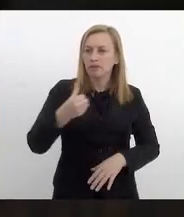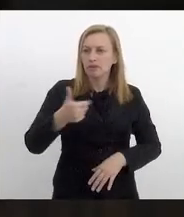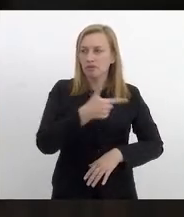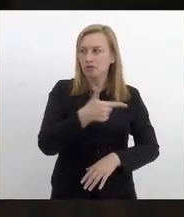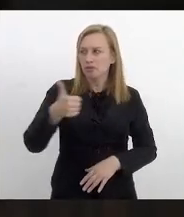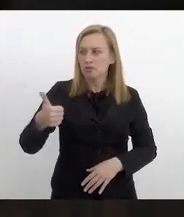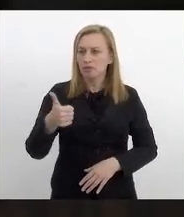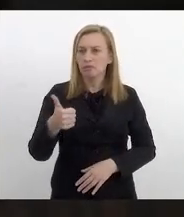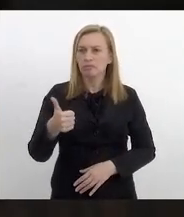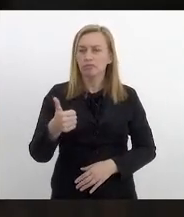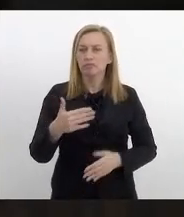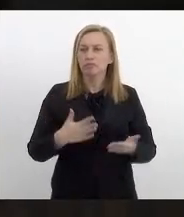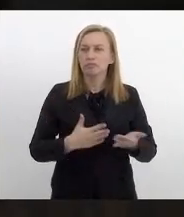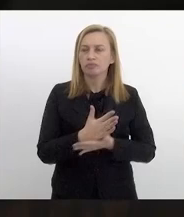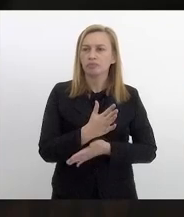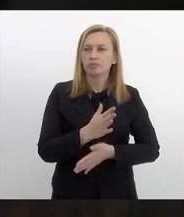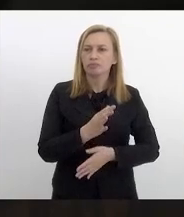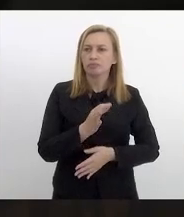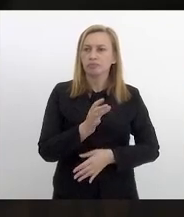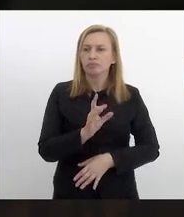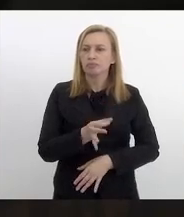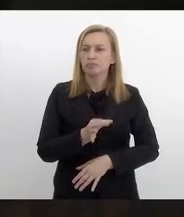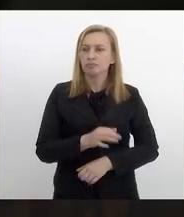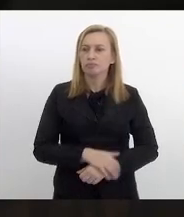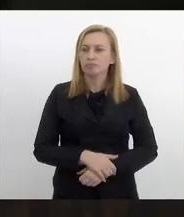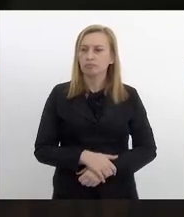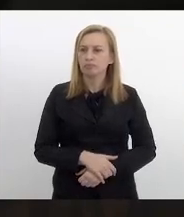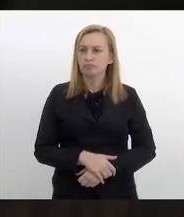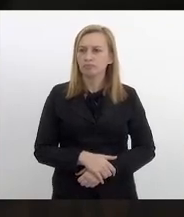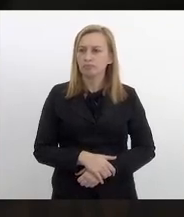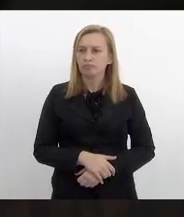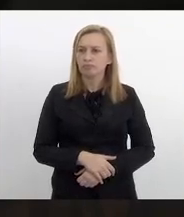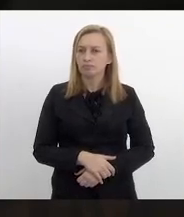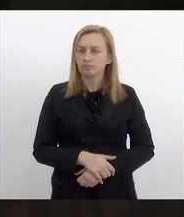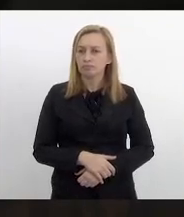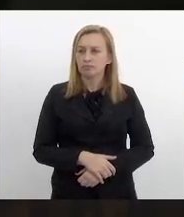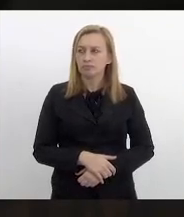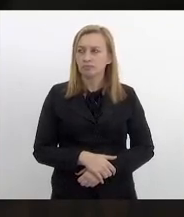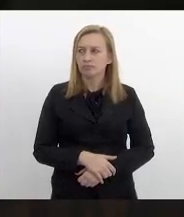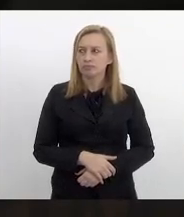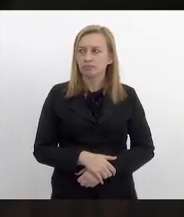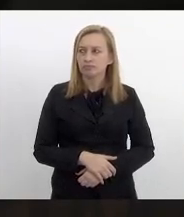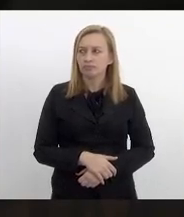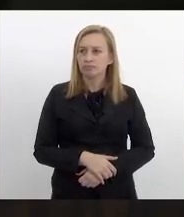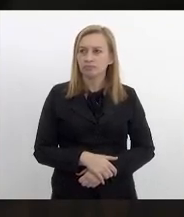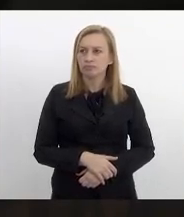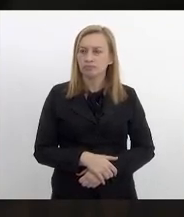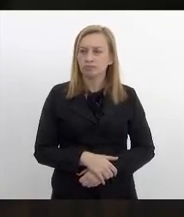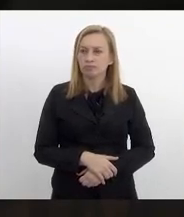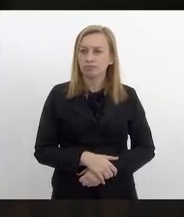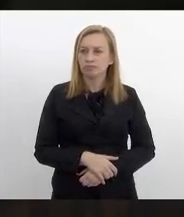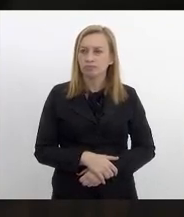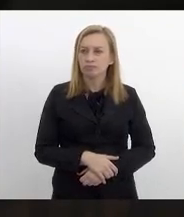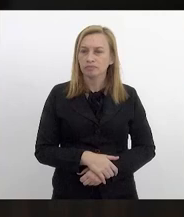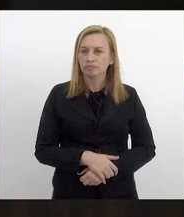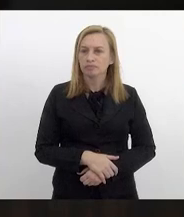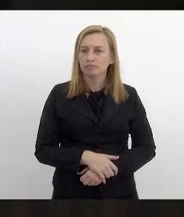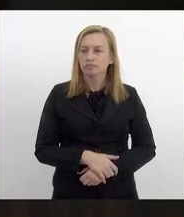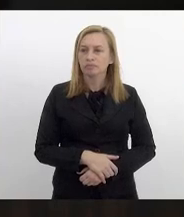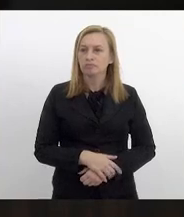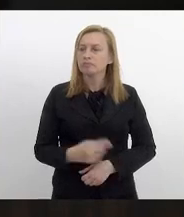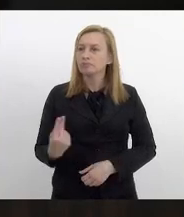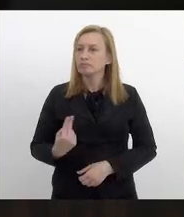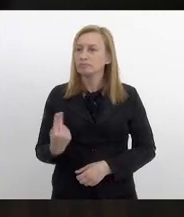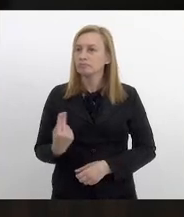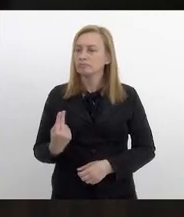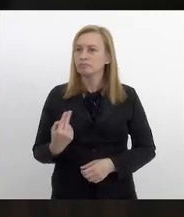como estão. Aprovado. Eu vou aqui, meu nome e nome do Luiz, oferecer coautoria ao